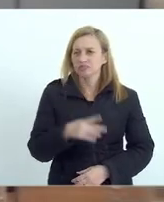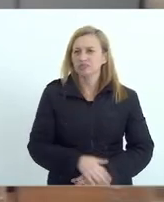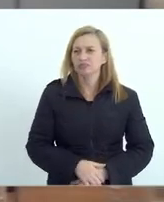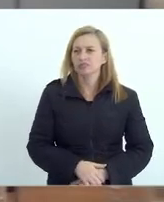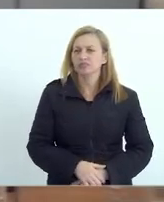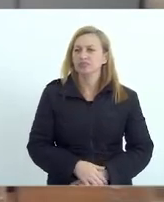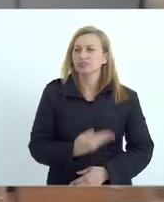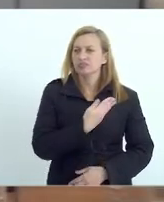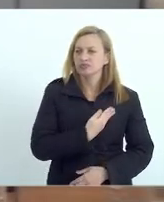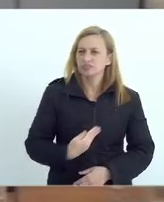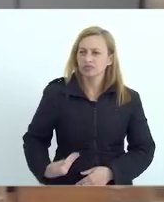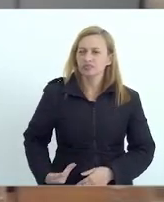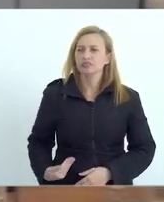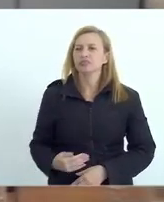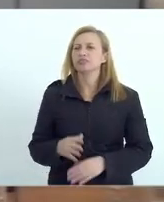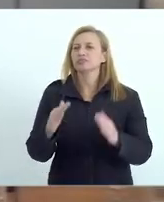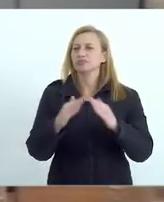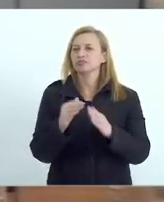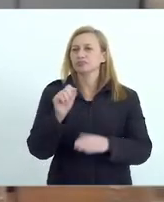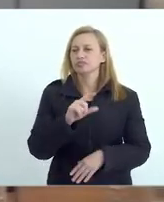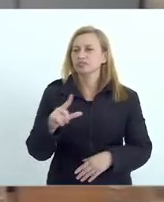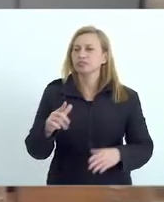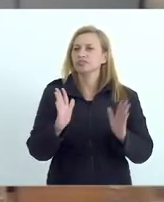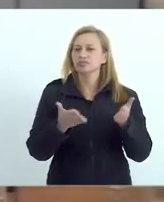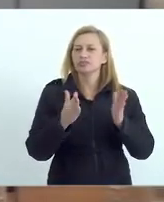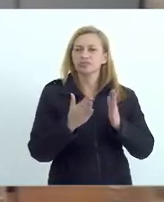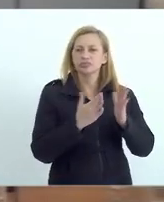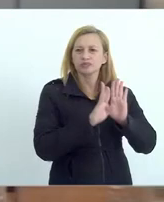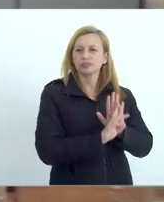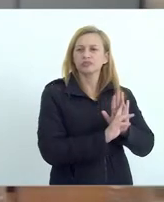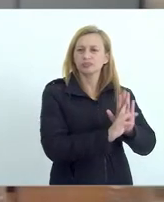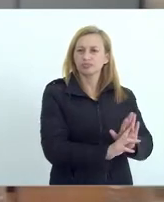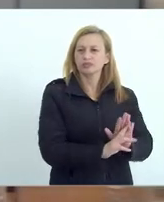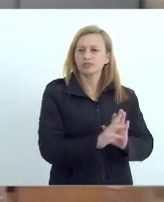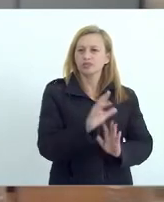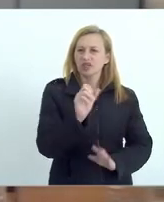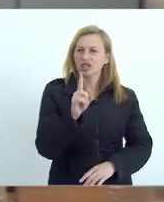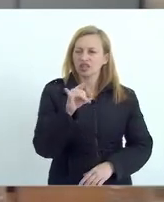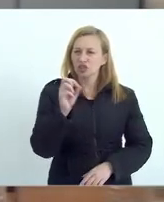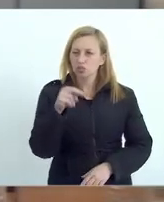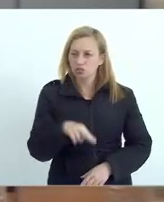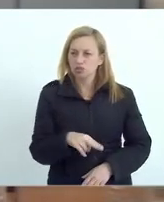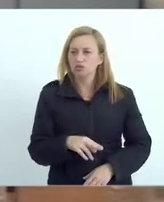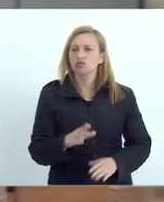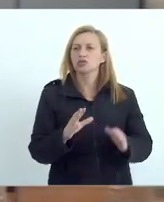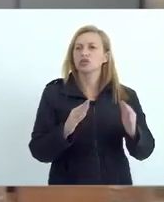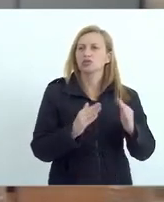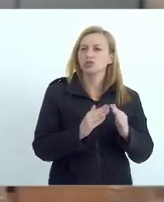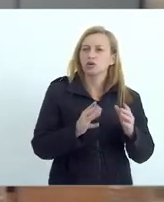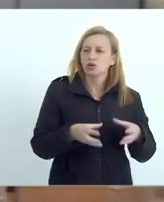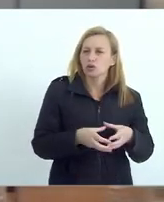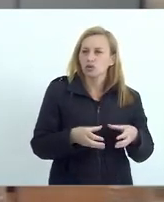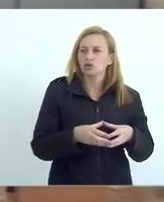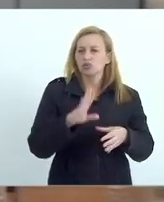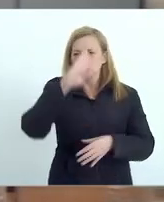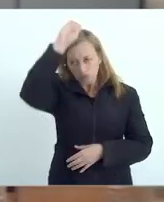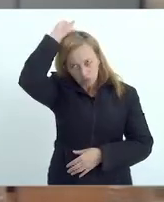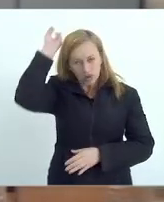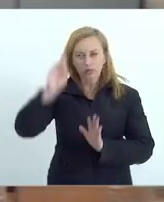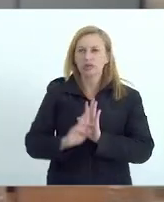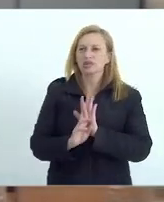que tanto o governador contra a casa civil hoje aqui representado pelo doutor Adilson Faria contra o corpo de bombeiros